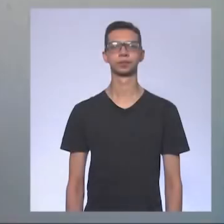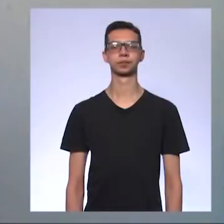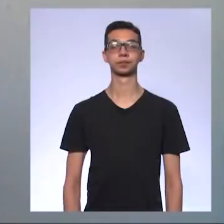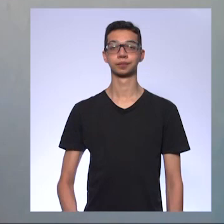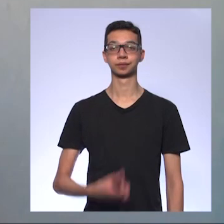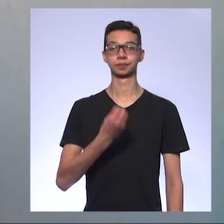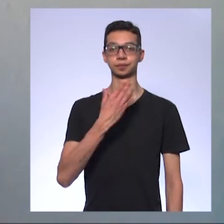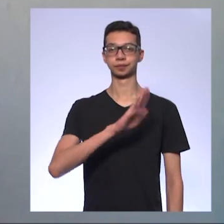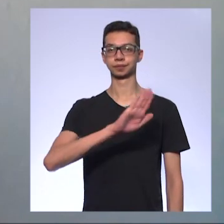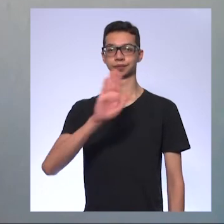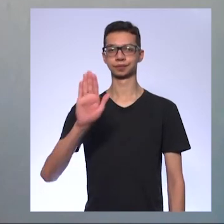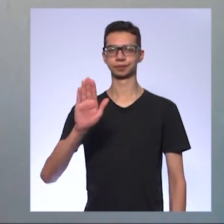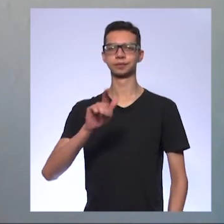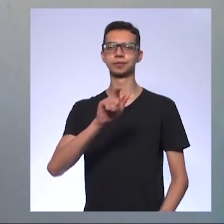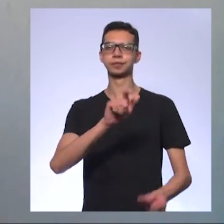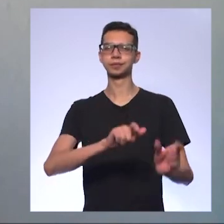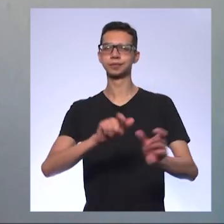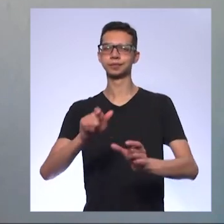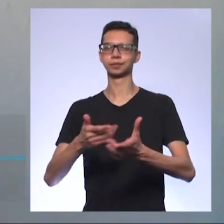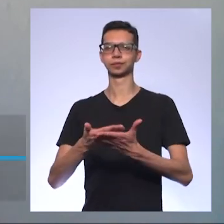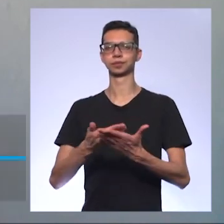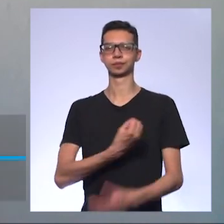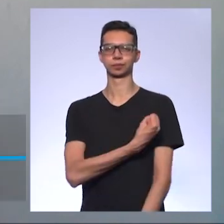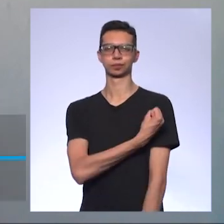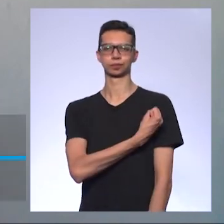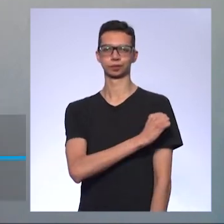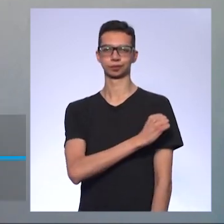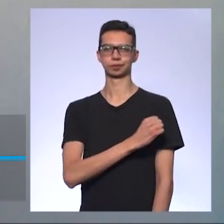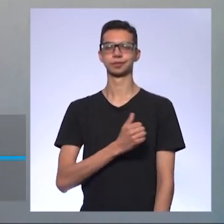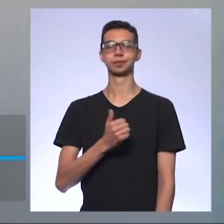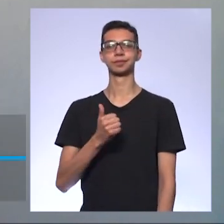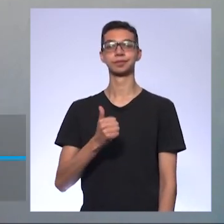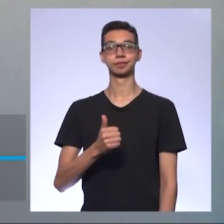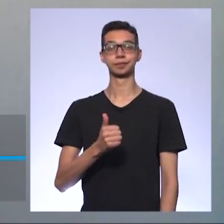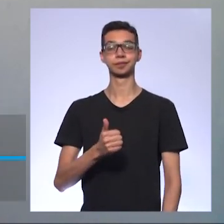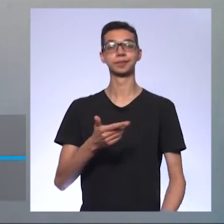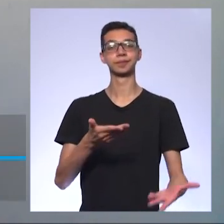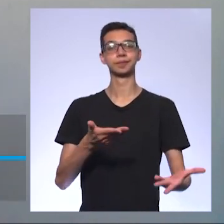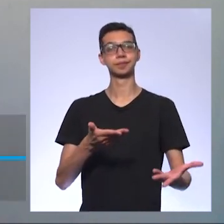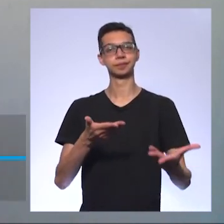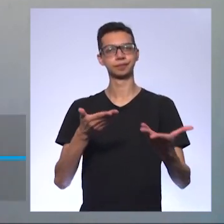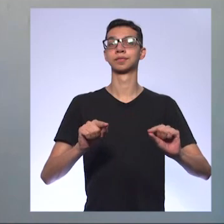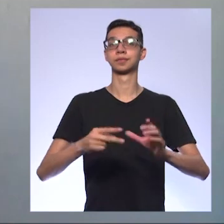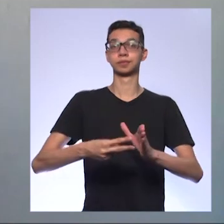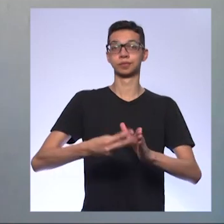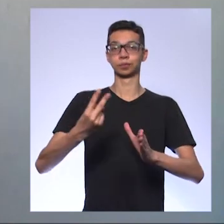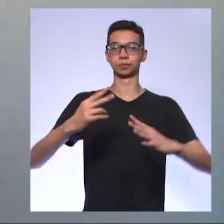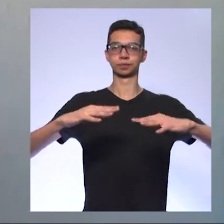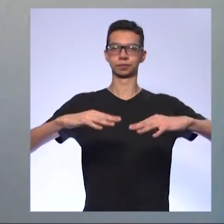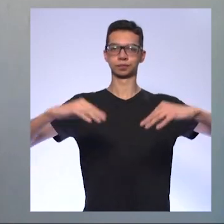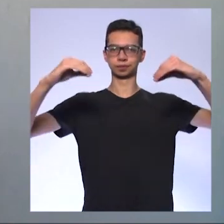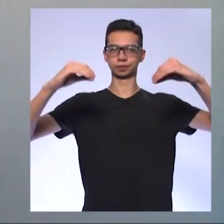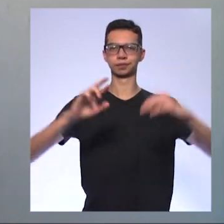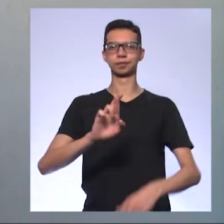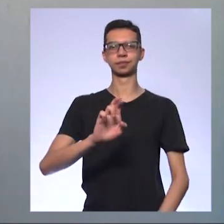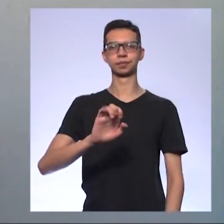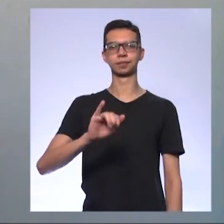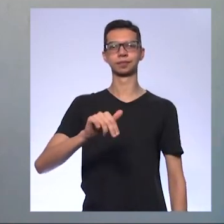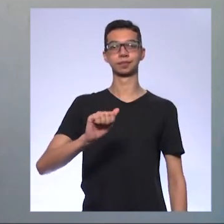Bom dia, estudantes do 8º ano do ensino fundamental. Sejam bem-vindos a mais uma aula de História. Eu sou a professora